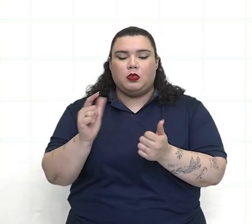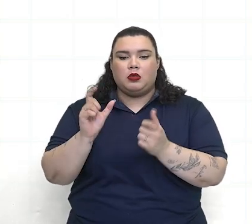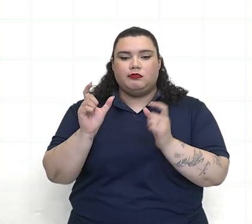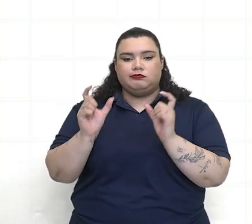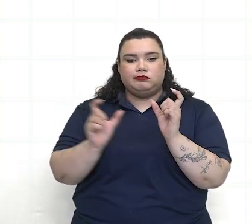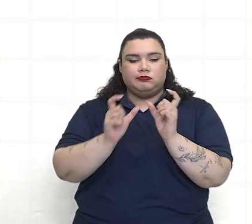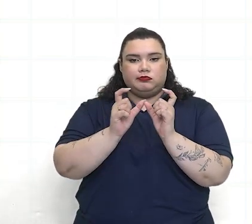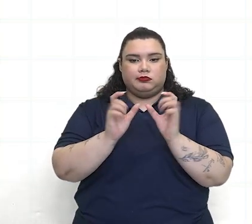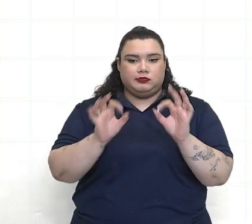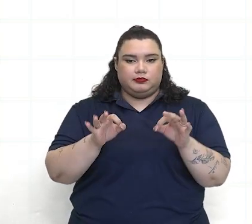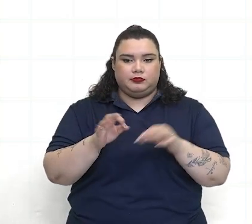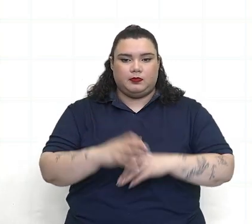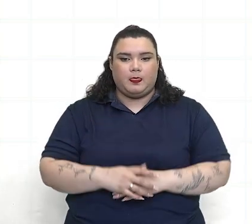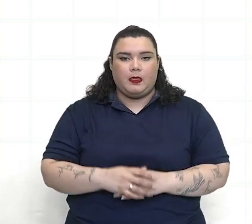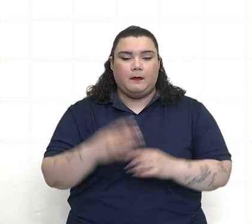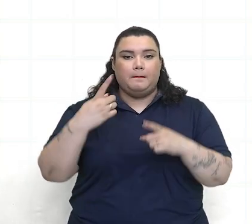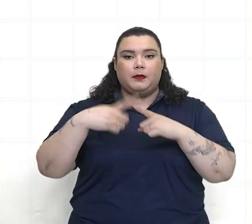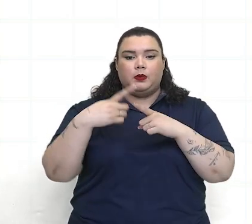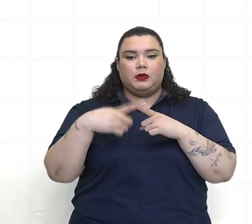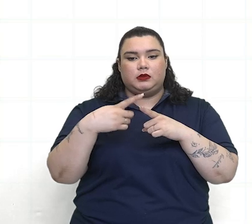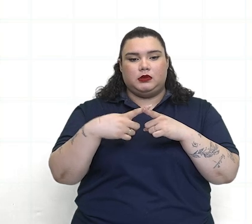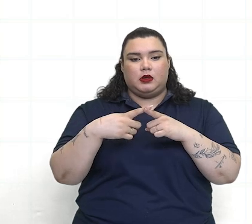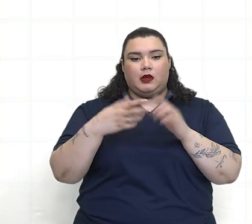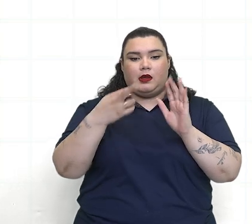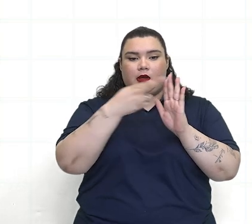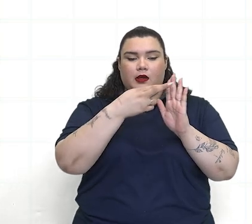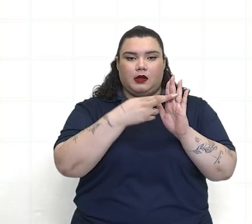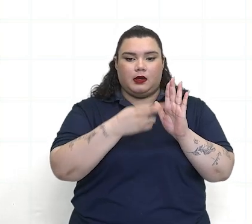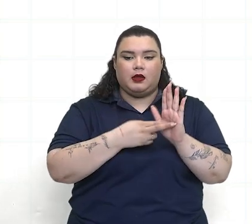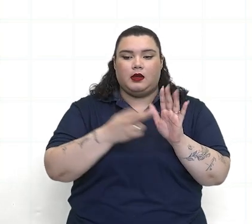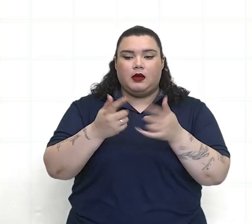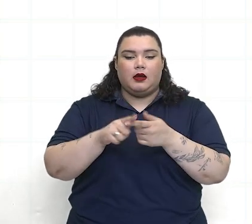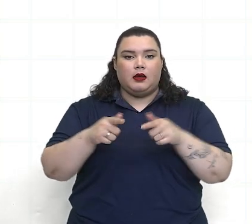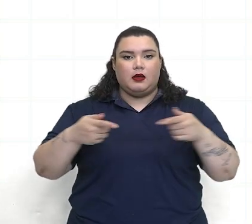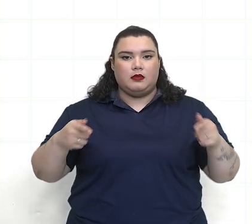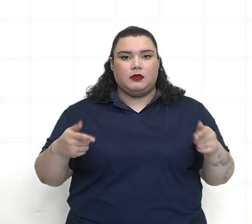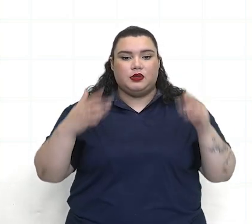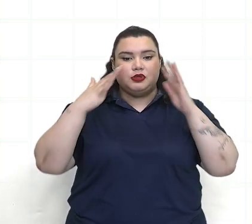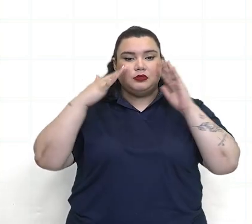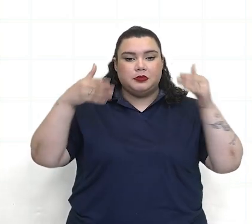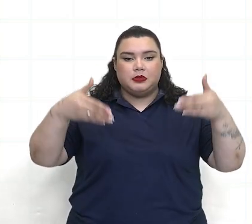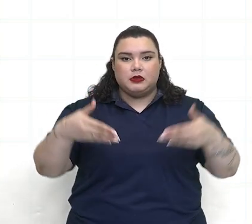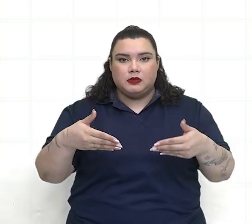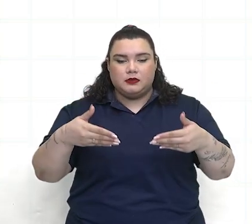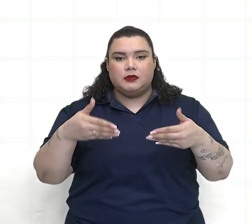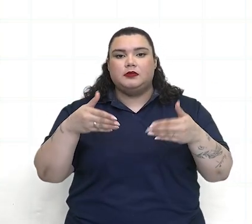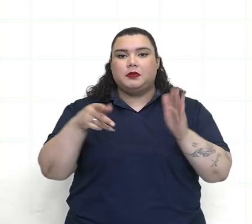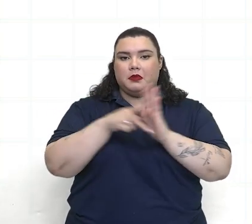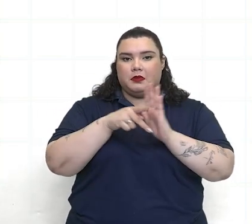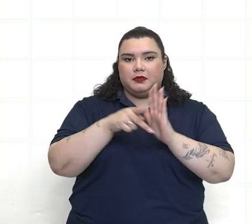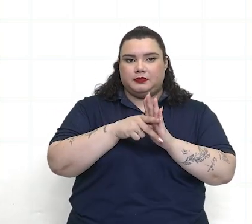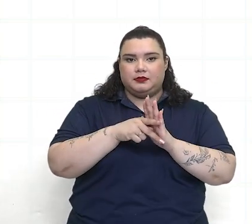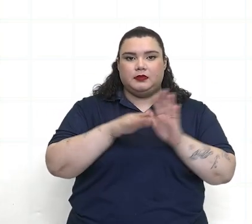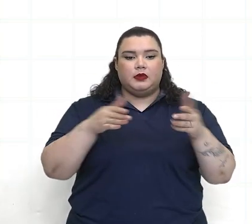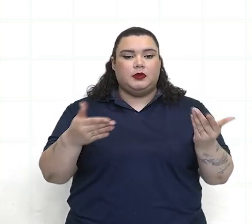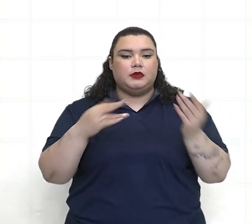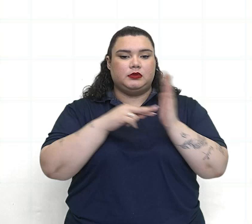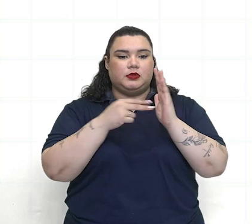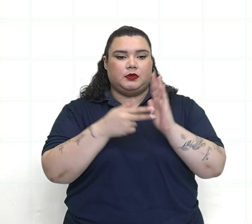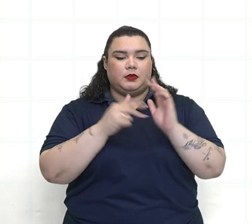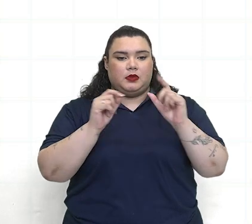gráfica, certo? Por quê? Porque há regras gramaticais específicas para isso. Ou